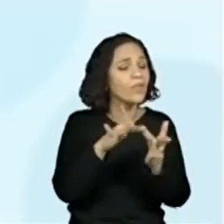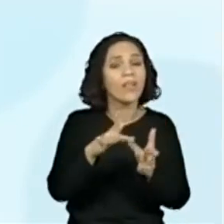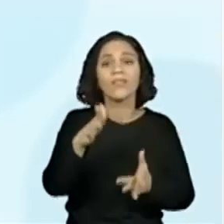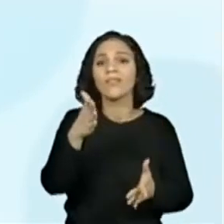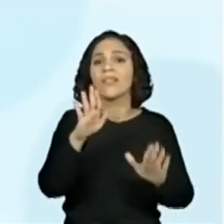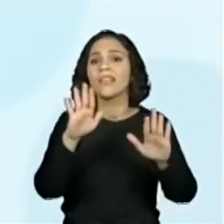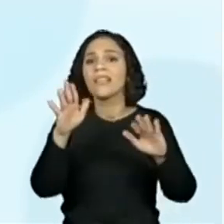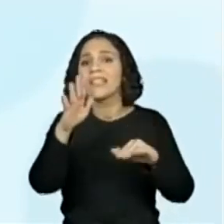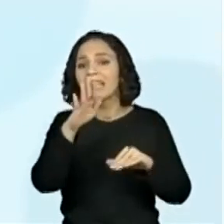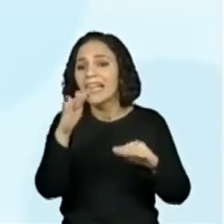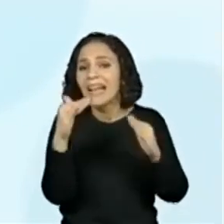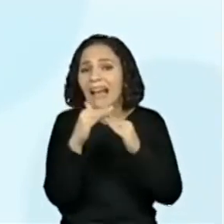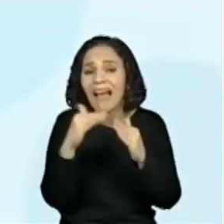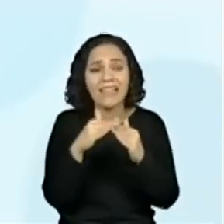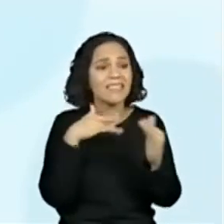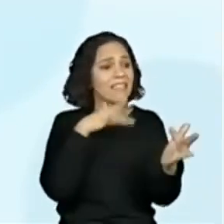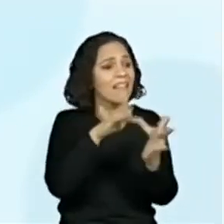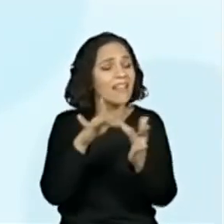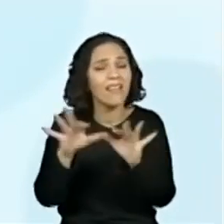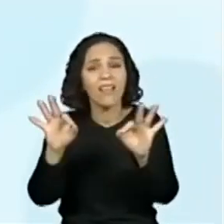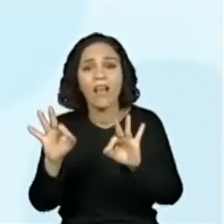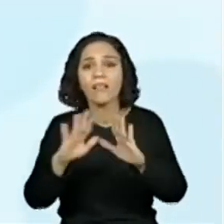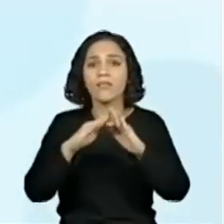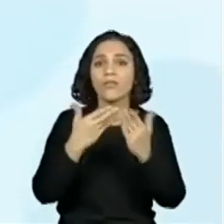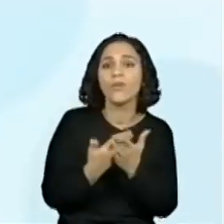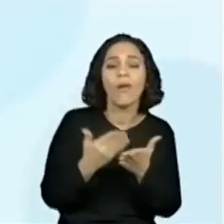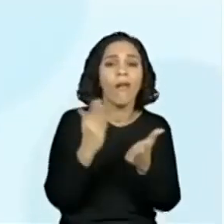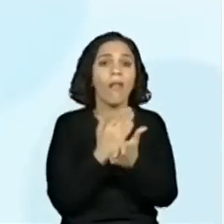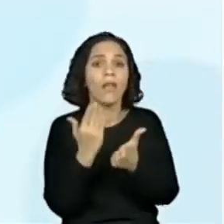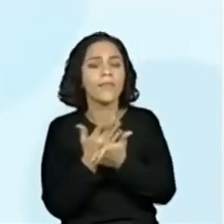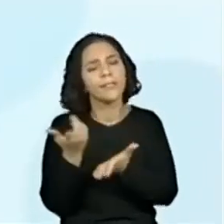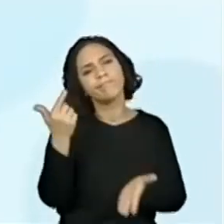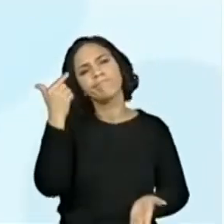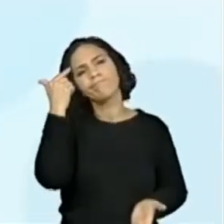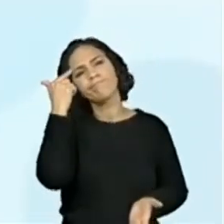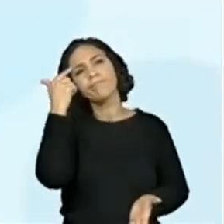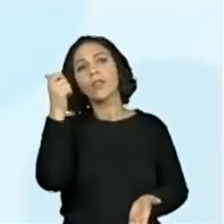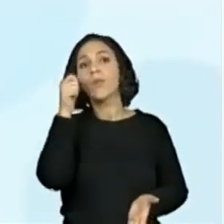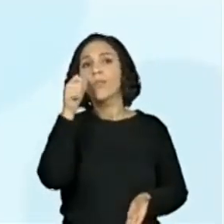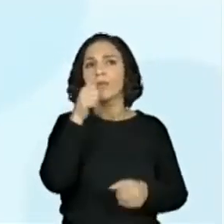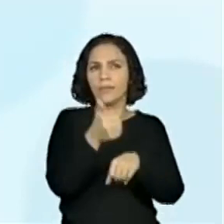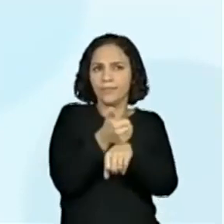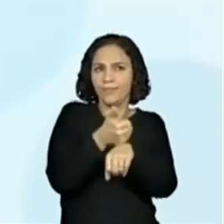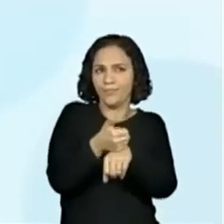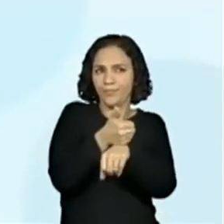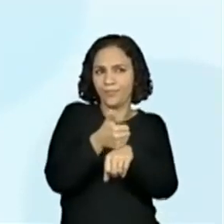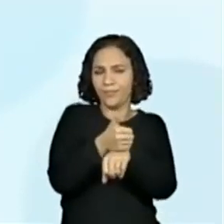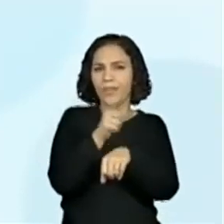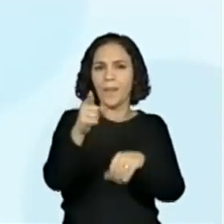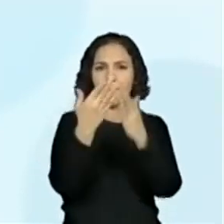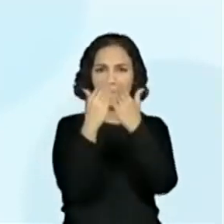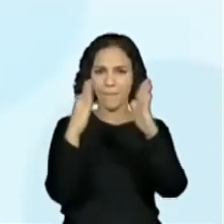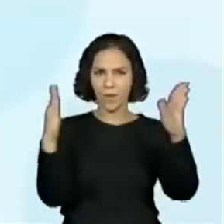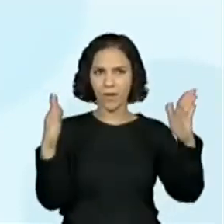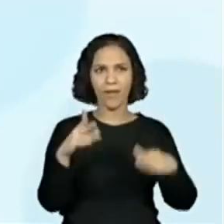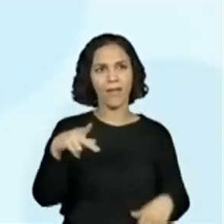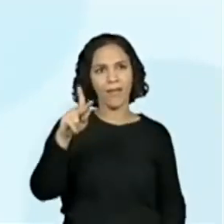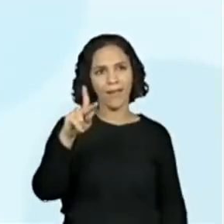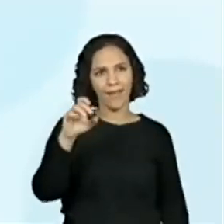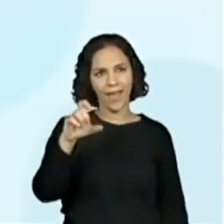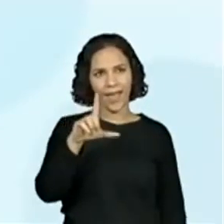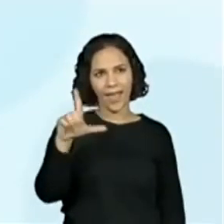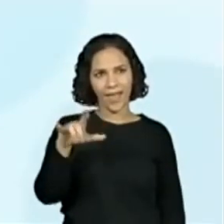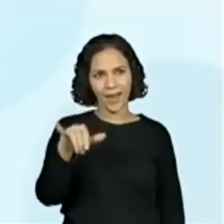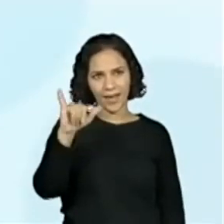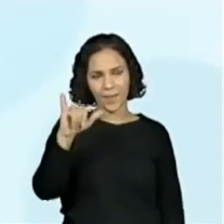e dos livros? Foi pensando nisso que a bibliotecária Kelly Pacek, que vive em